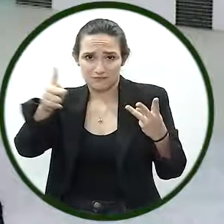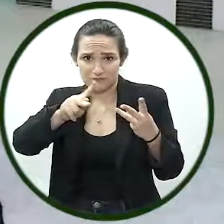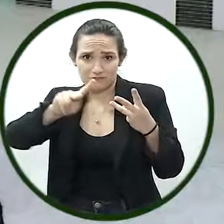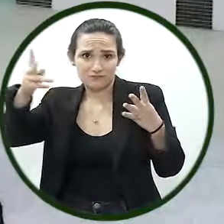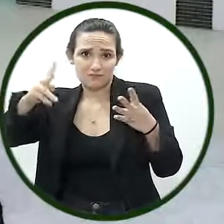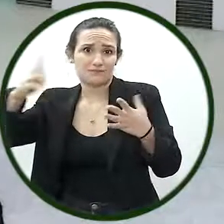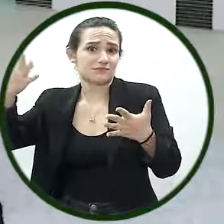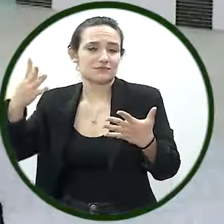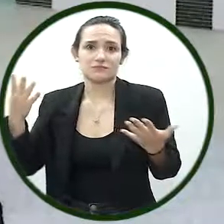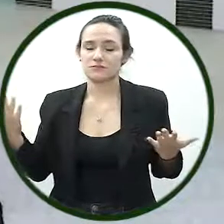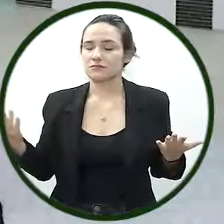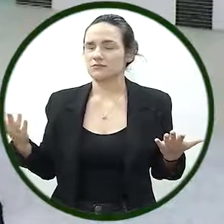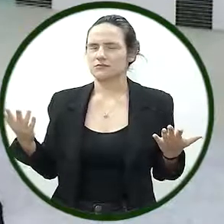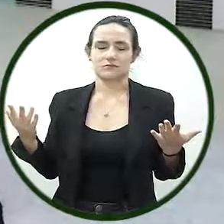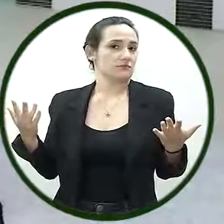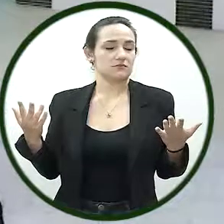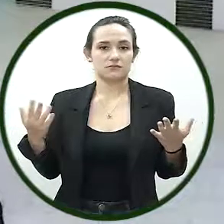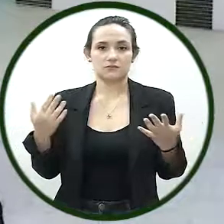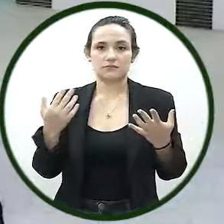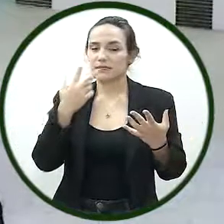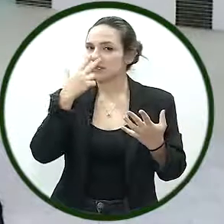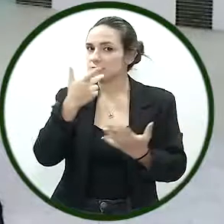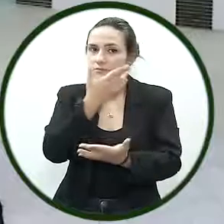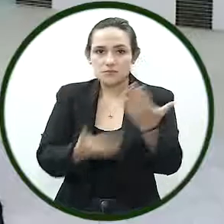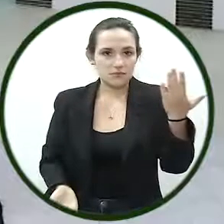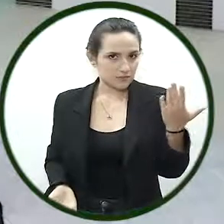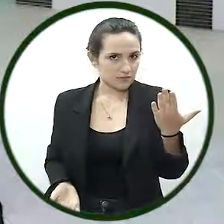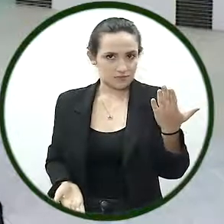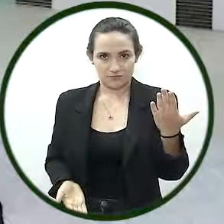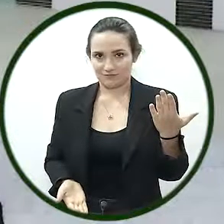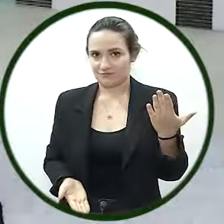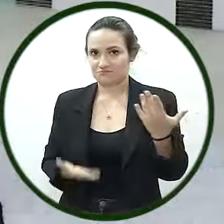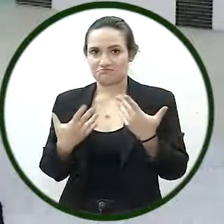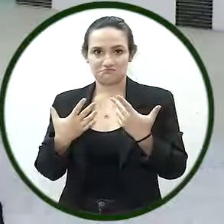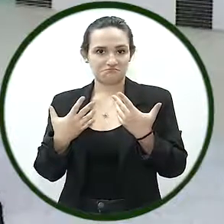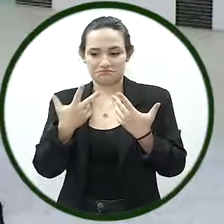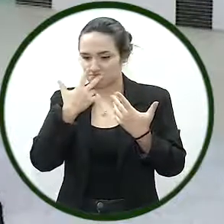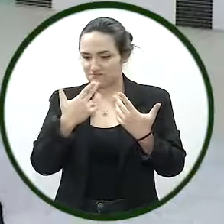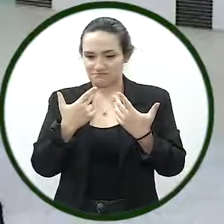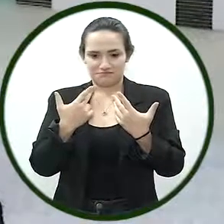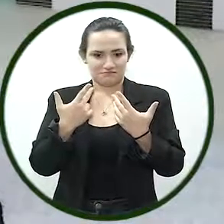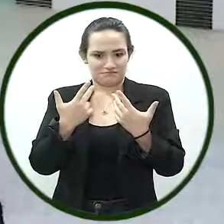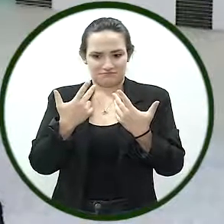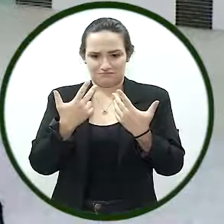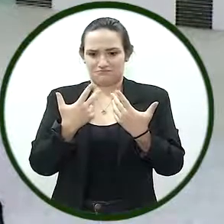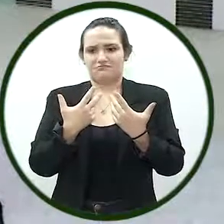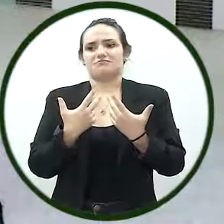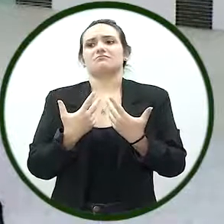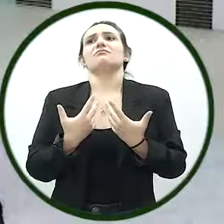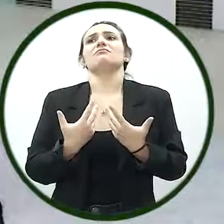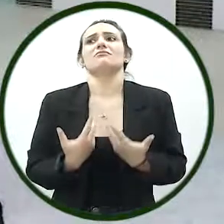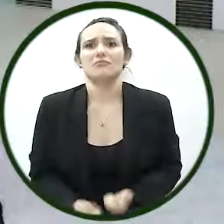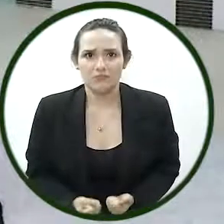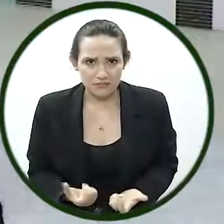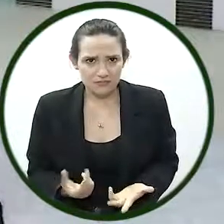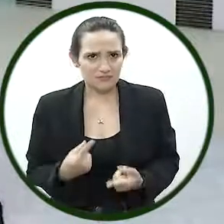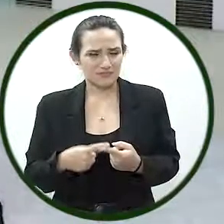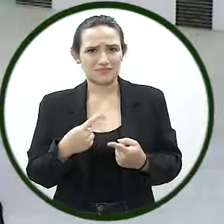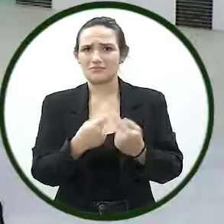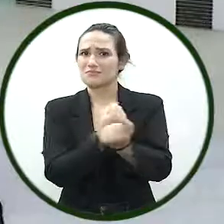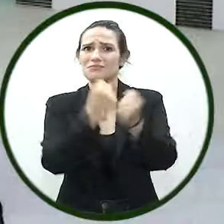momento perdida. Uma batalha, assim, incansável. Incansável. Você estava lidando